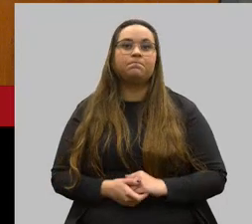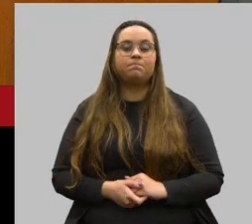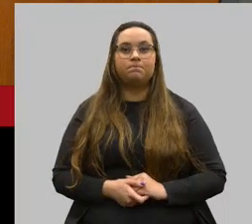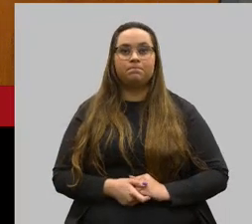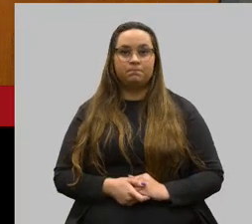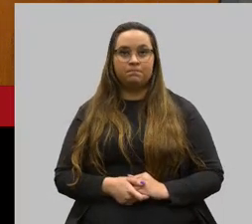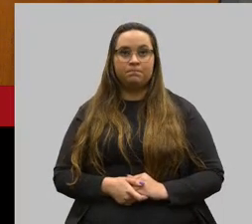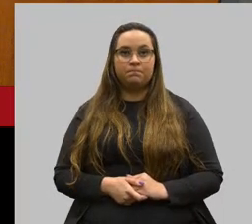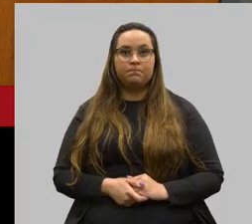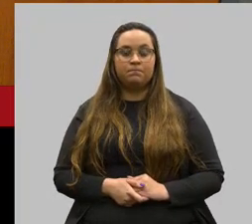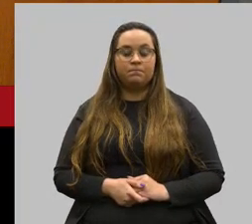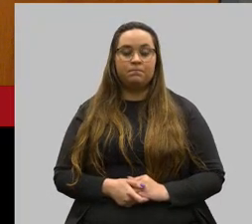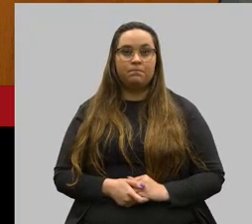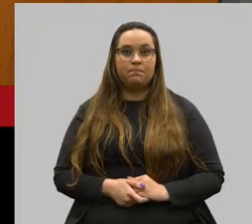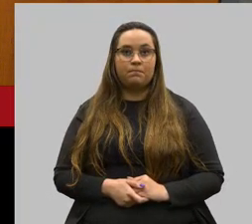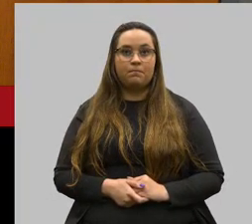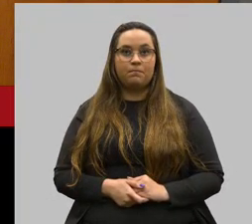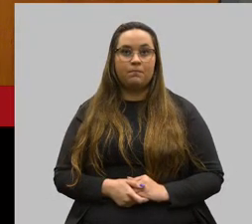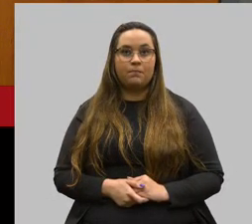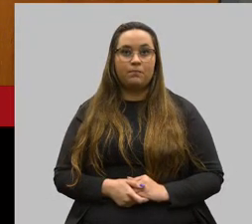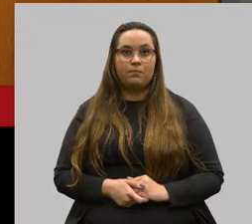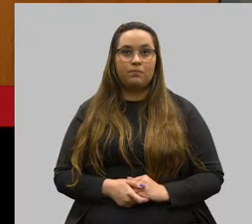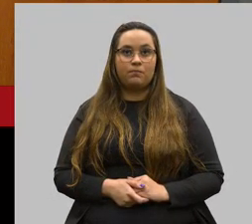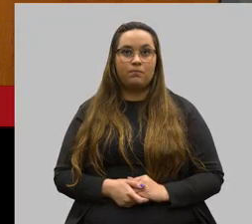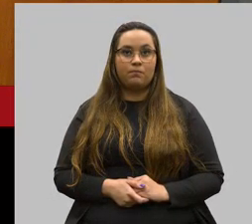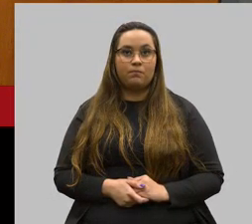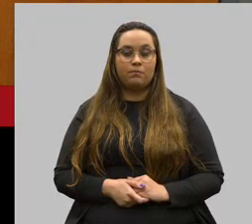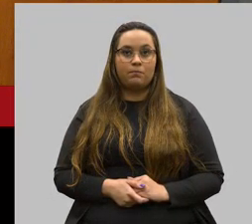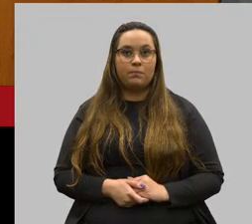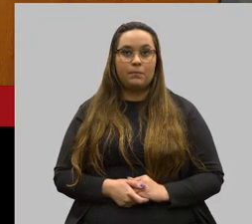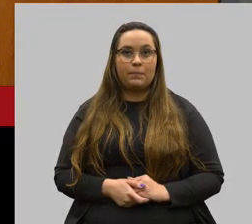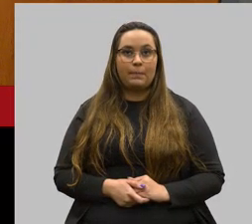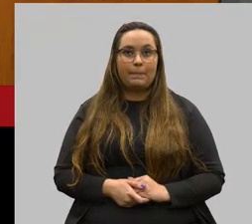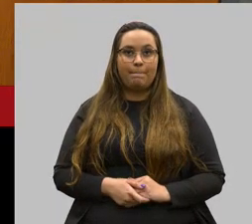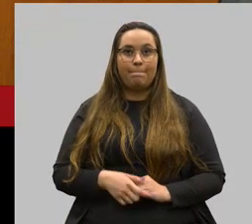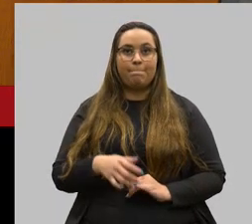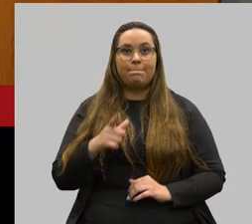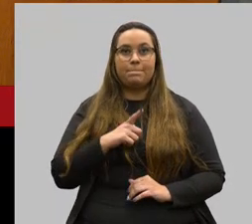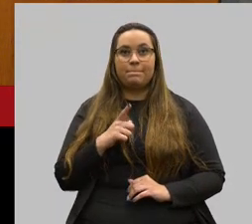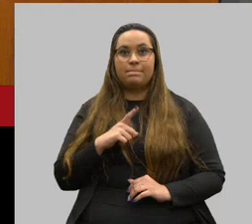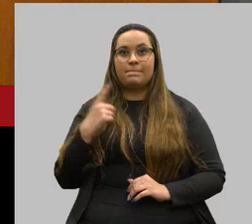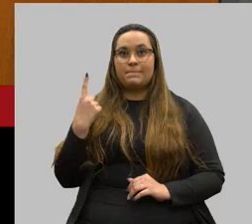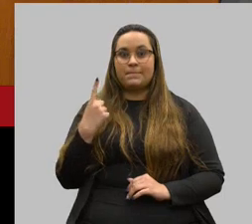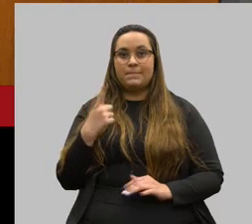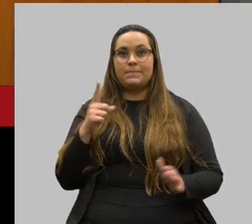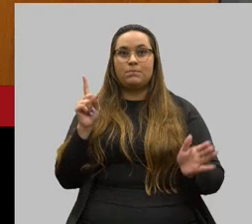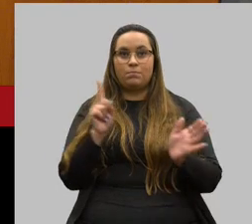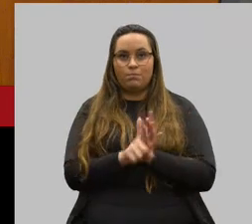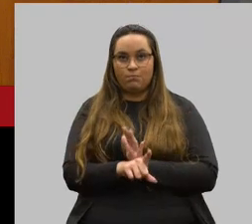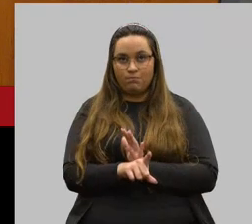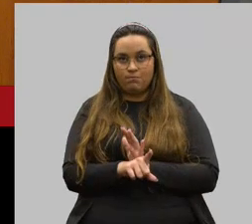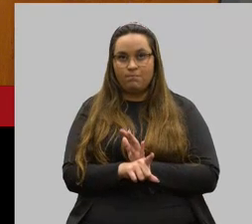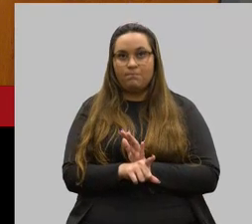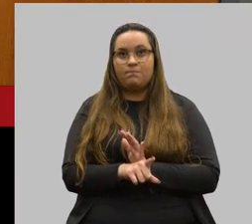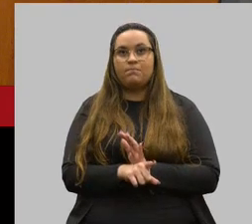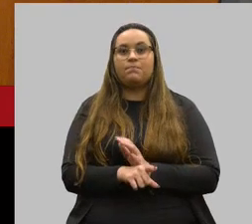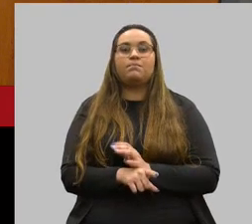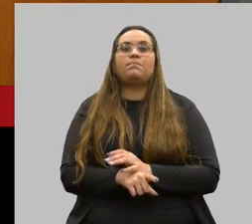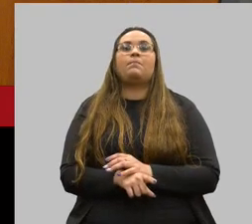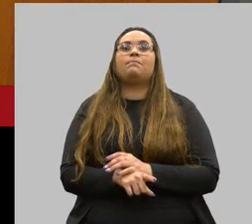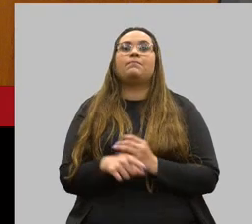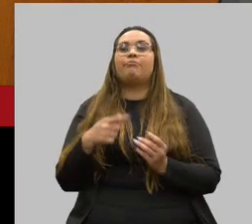Letícia tem uma pergunta que mais eu sou cobrado e não foi por uma acaso que eu fiz duas audiências